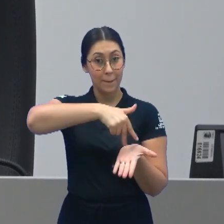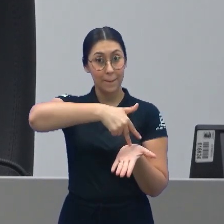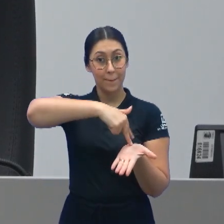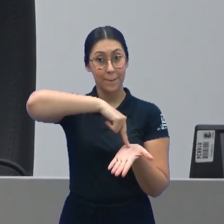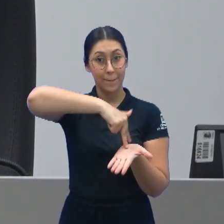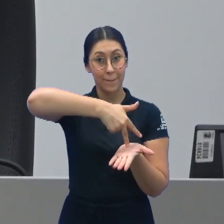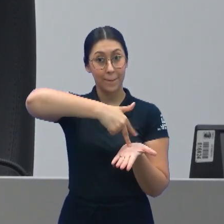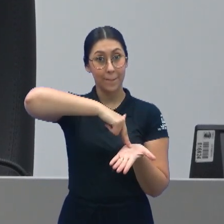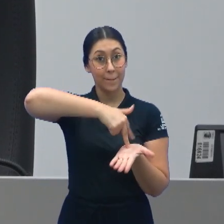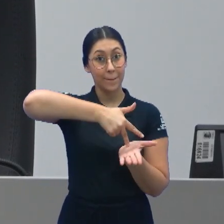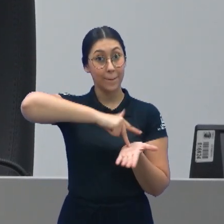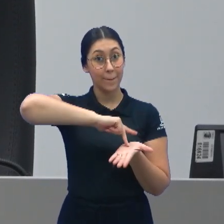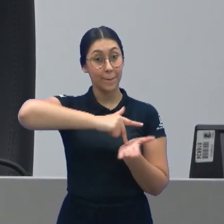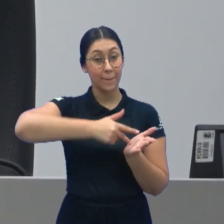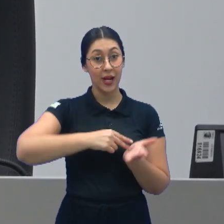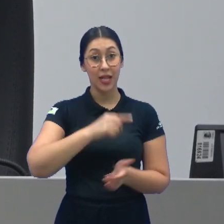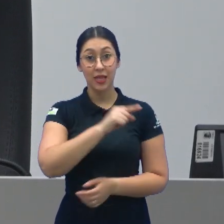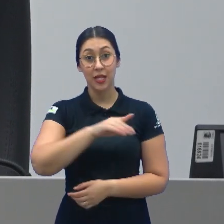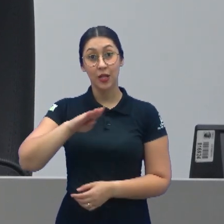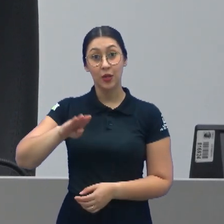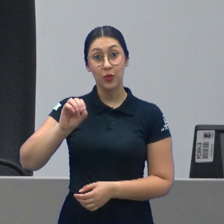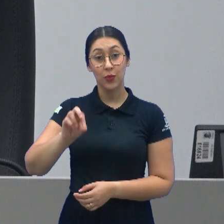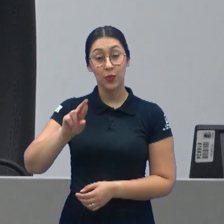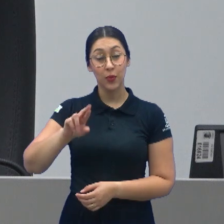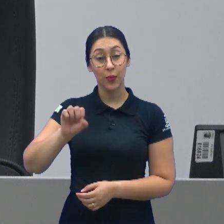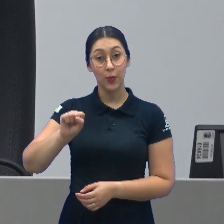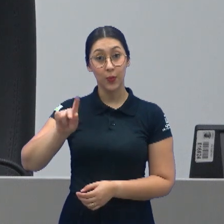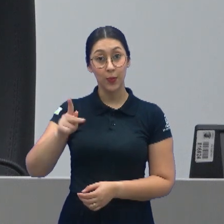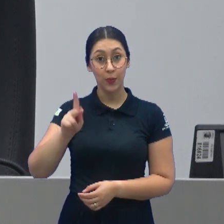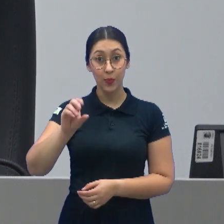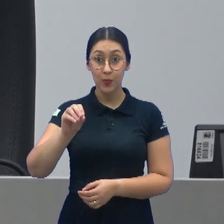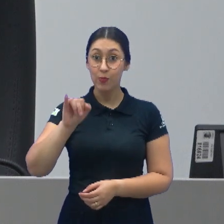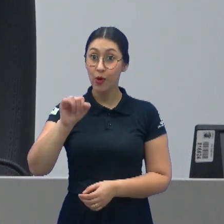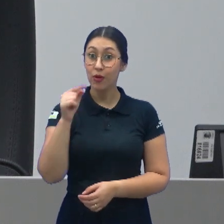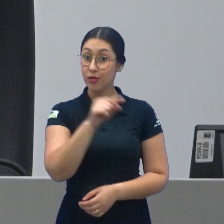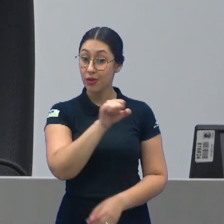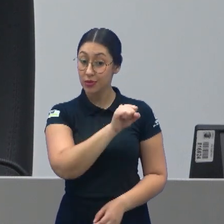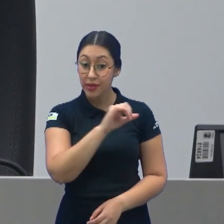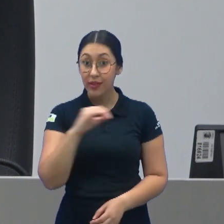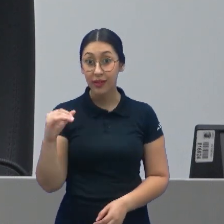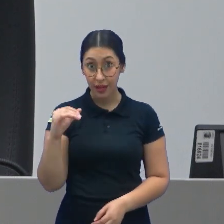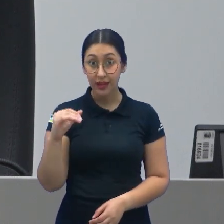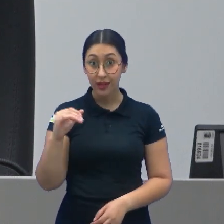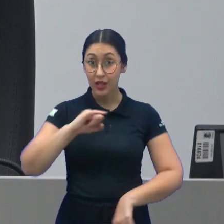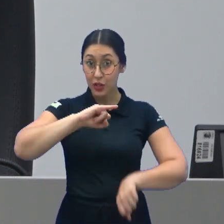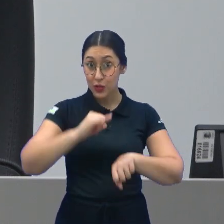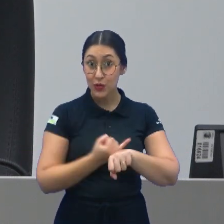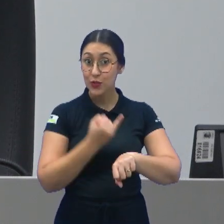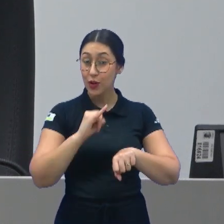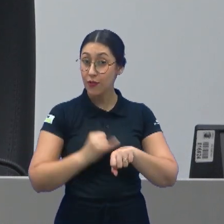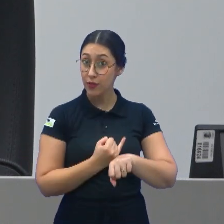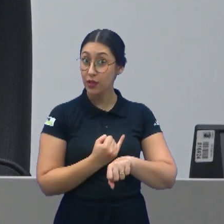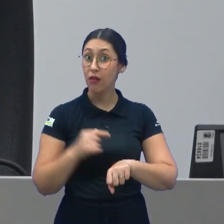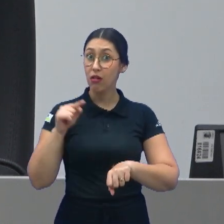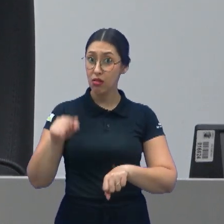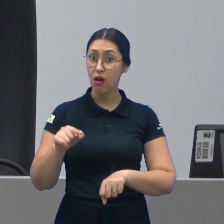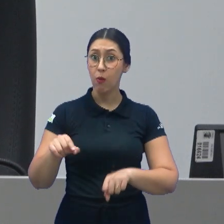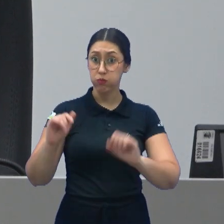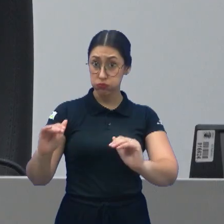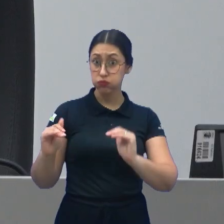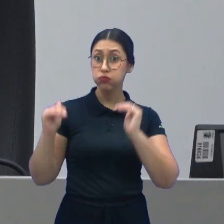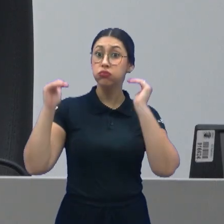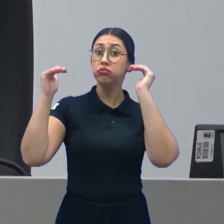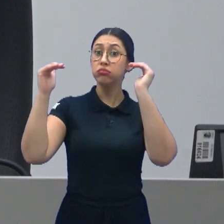Escola de Teatro Bolshoi em Joinville, Santa Catarina, né? É a única filial renovada de instituição fora da